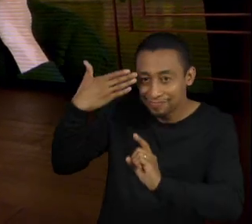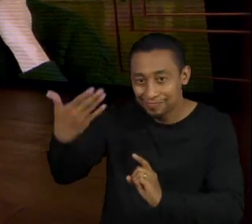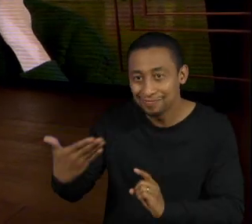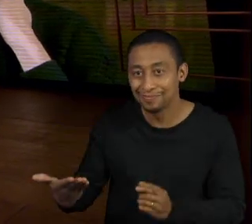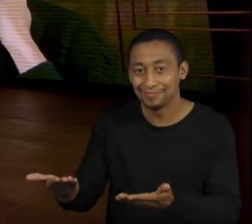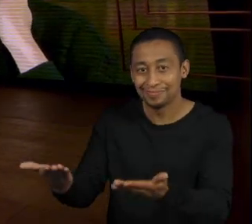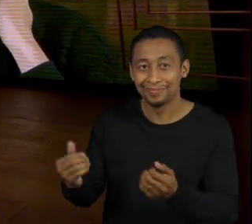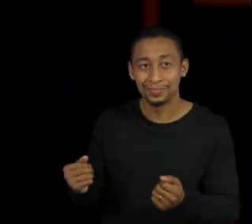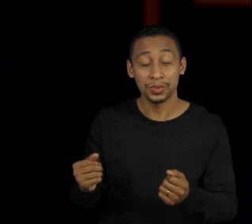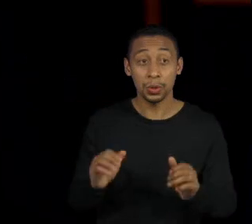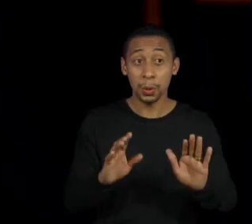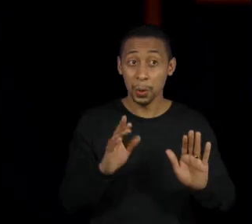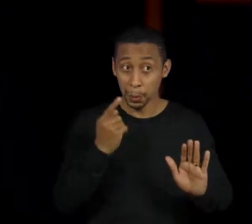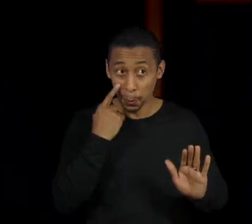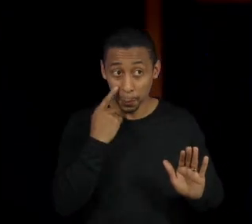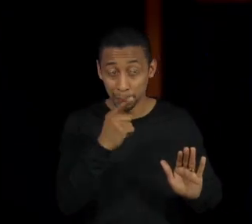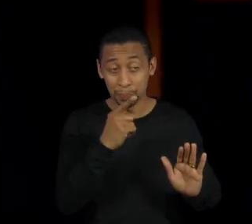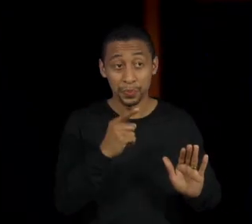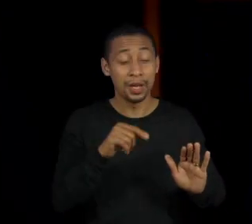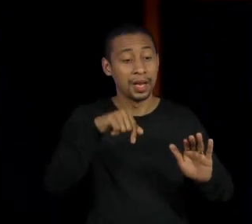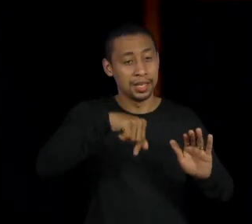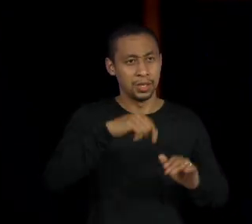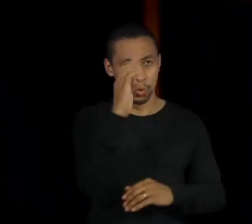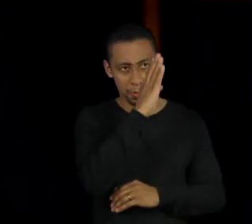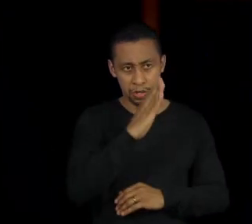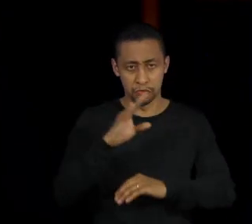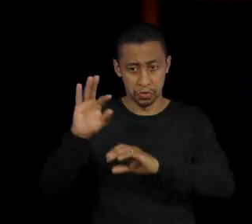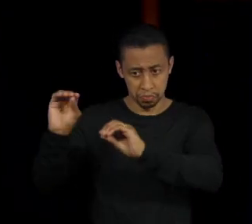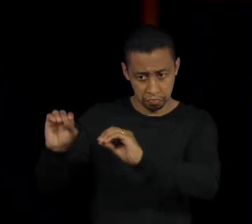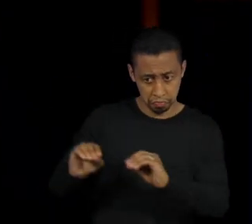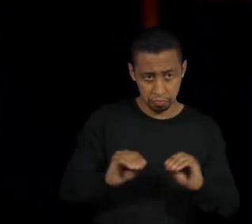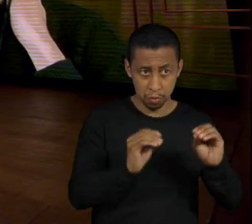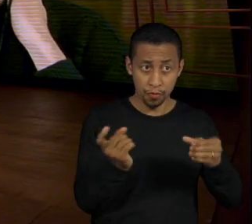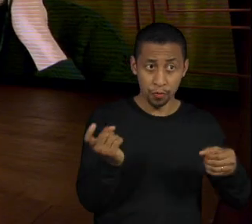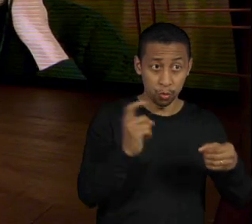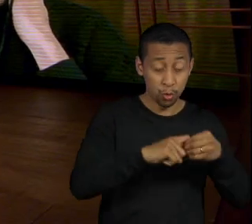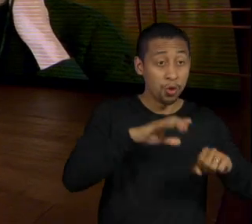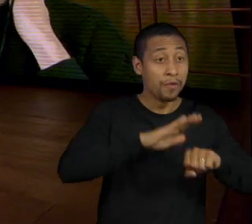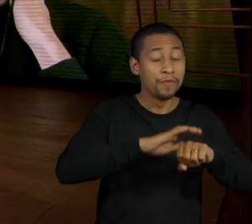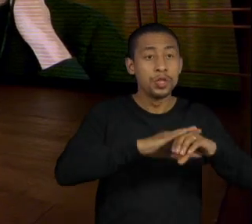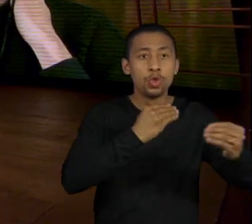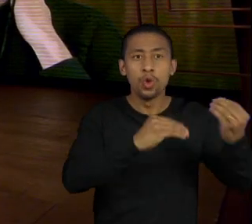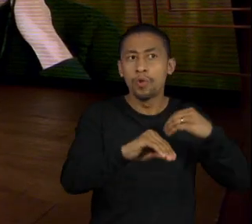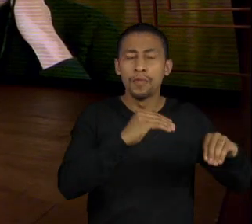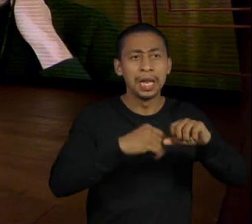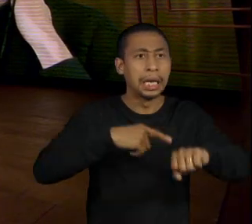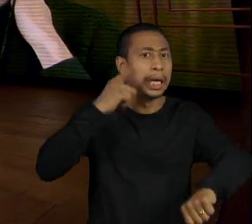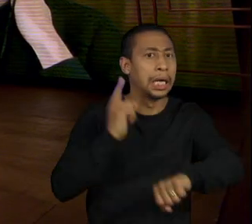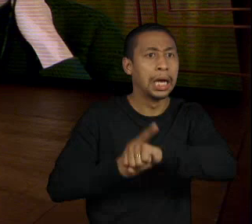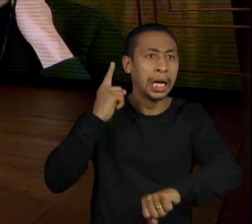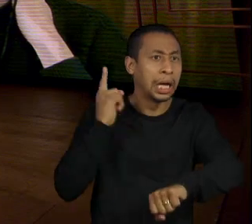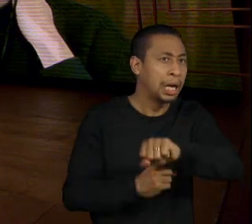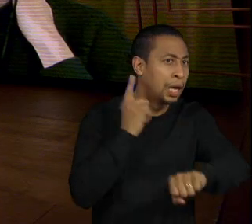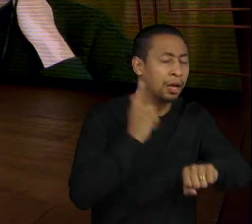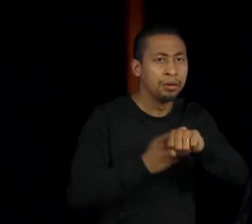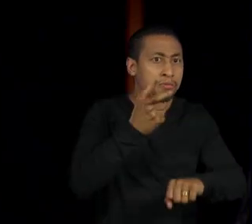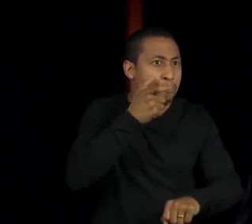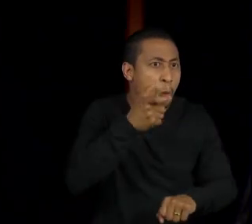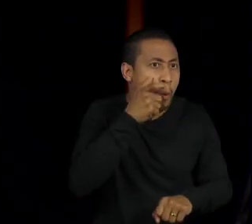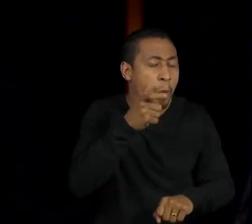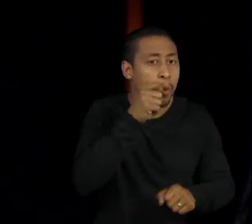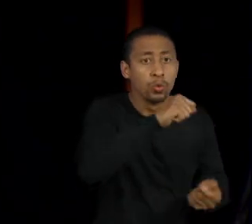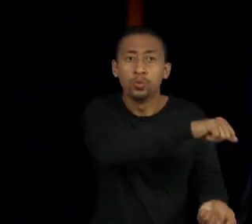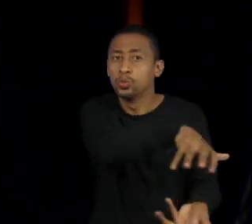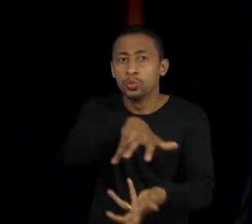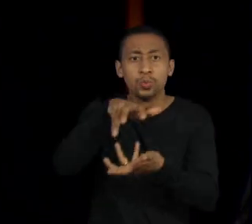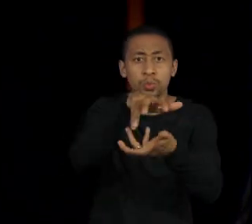Débora. De volta ao Brasil, você acabou participando de uma novela que bateu vários recordes de audiência em todo o mundo,